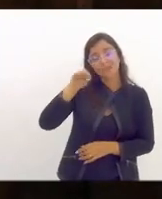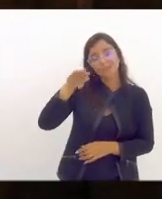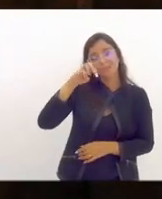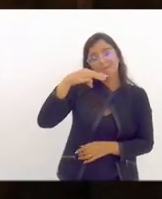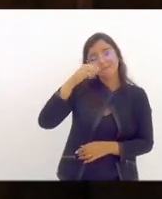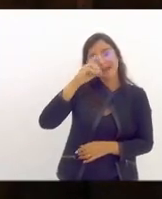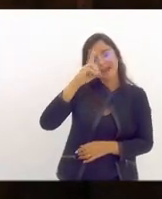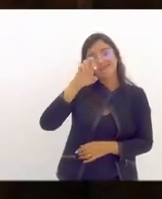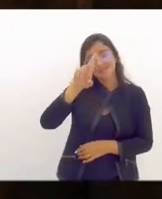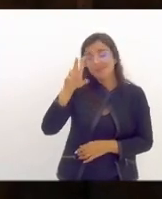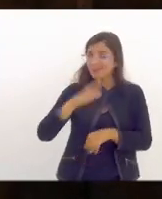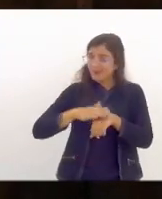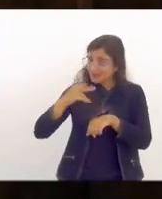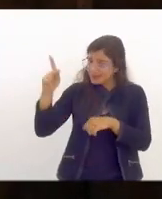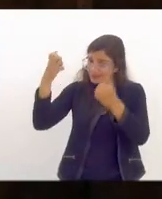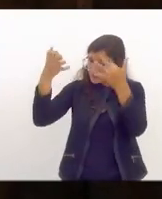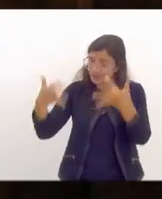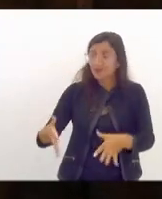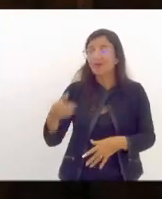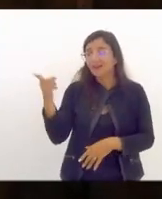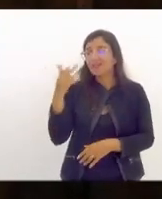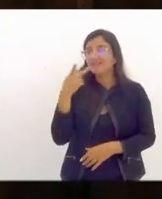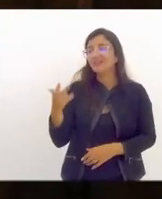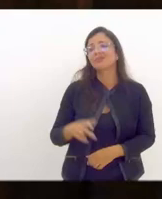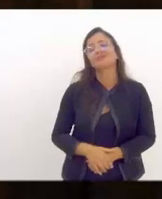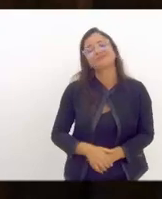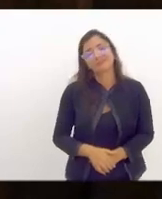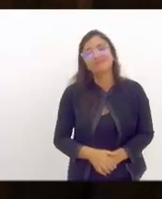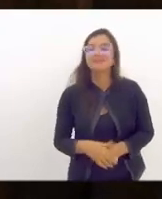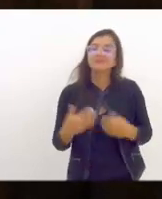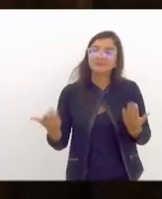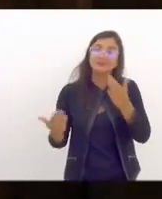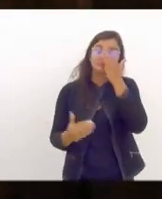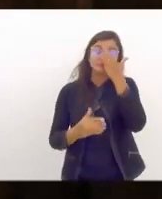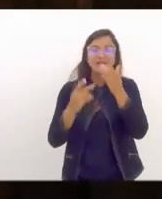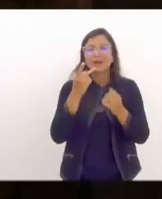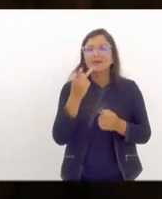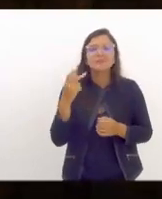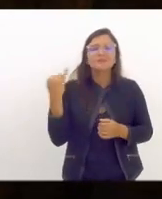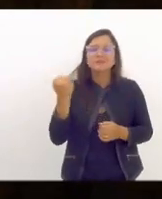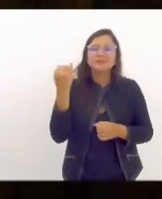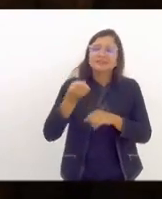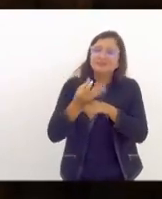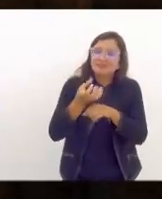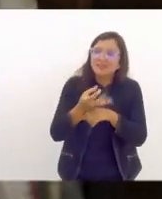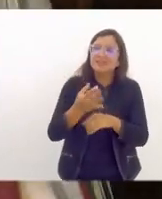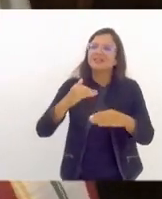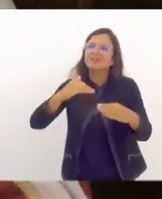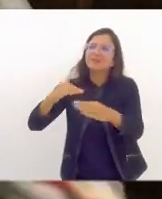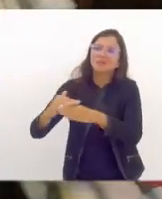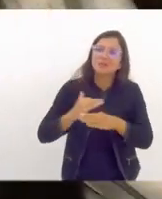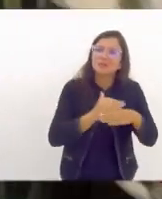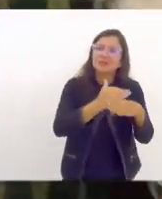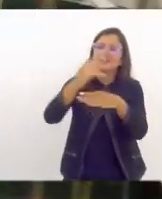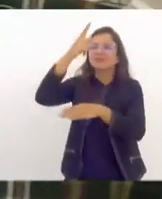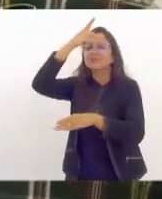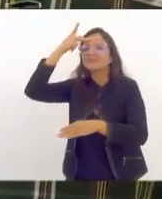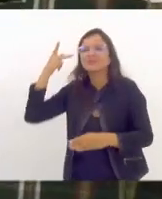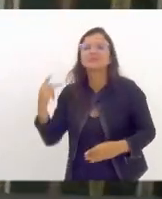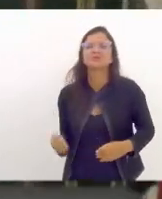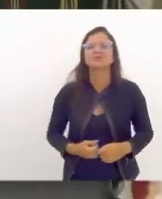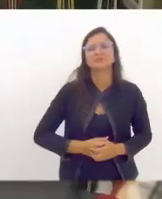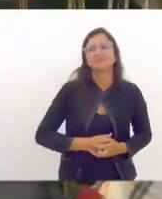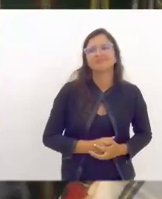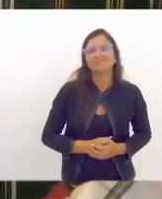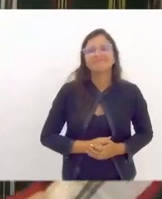sempre acreditou que quando apertamos dignidade as pessoas elas nos Retornam com cidadania estamos com as